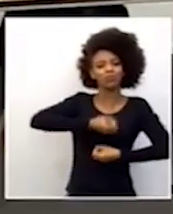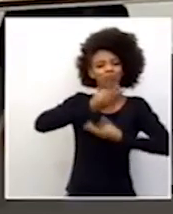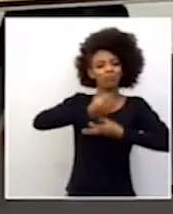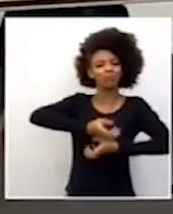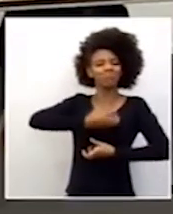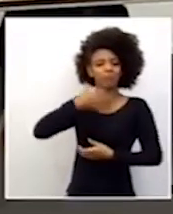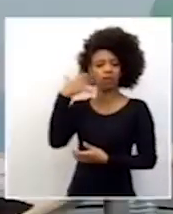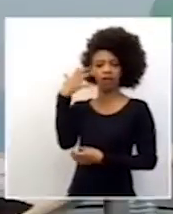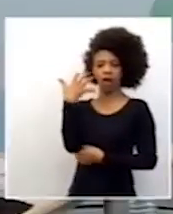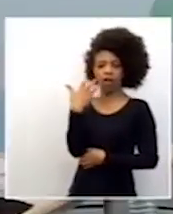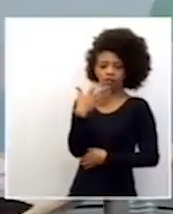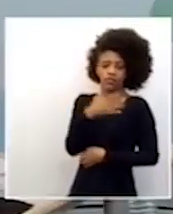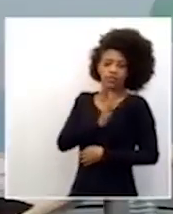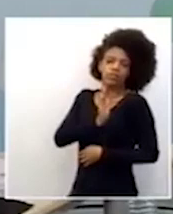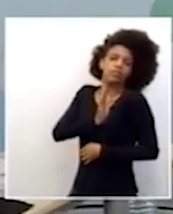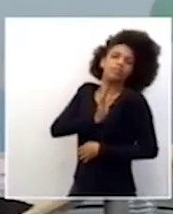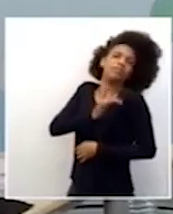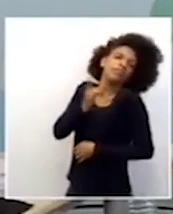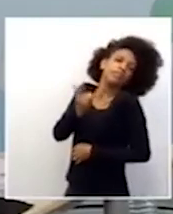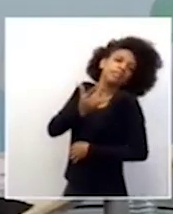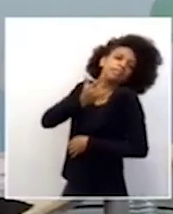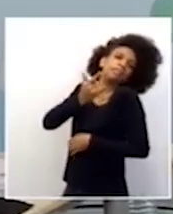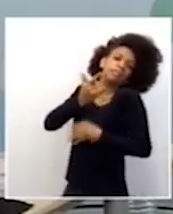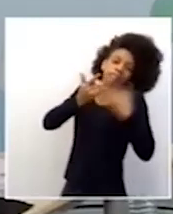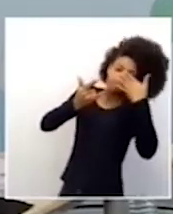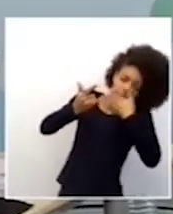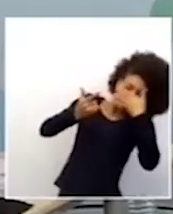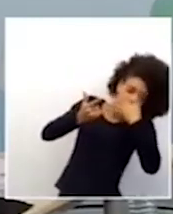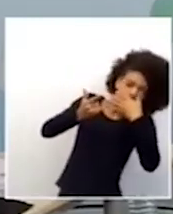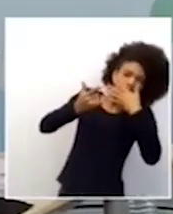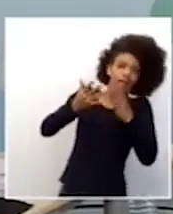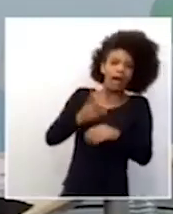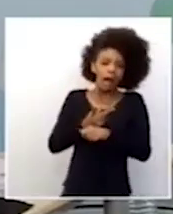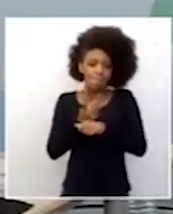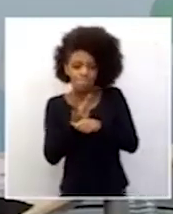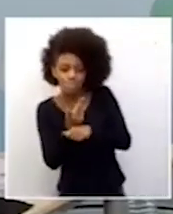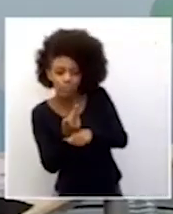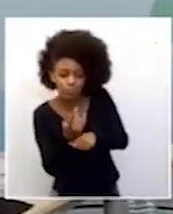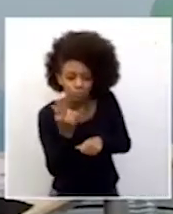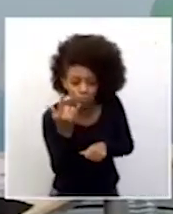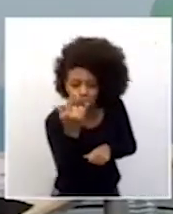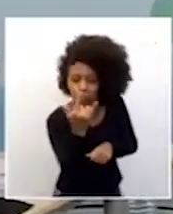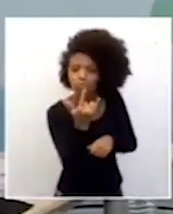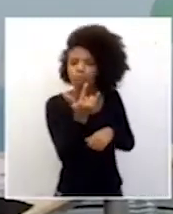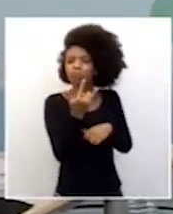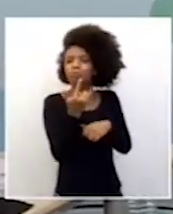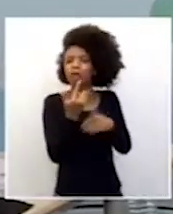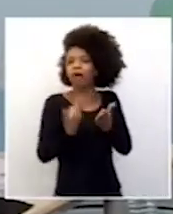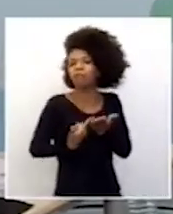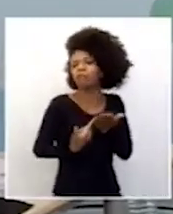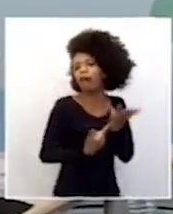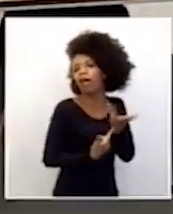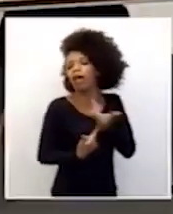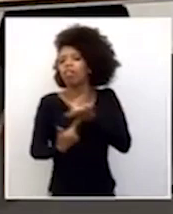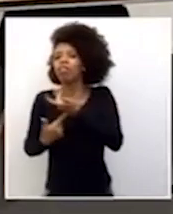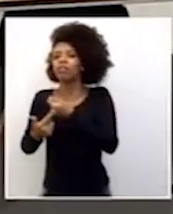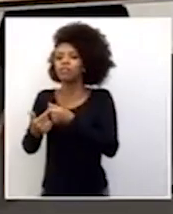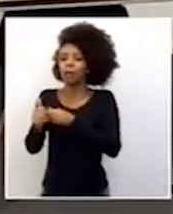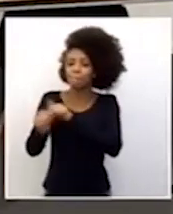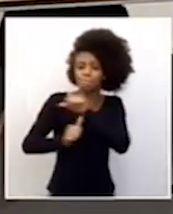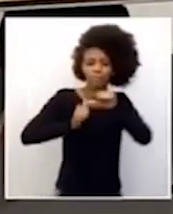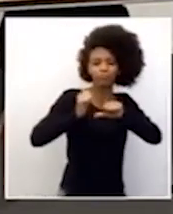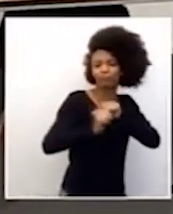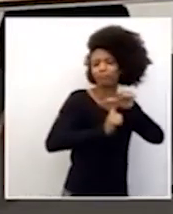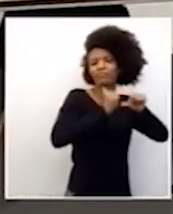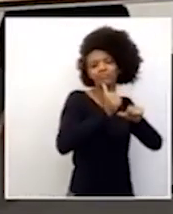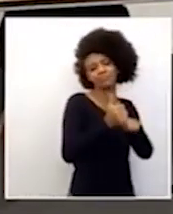amor sonetos. é fogo que arde sem se ver. É isso, eu já ia falar. Busque amor, novas artes, novo engenho. Muda-se os tempos, mudam-se.